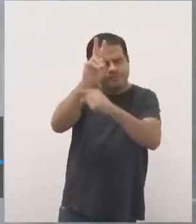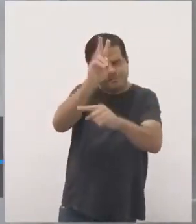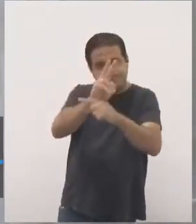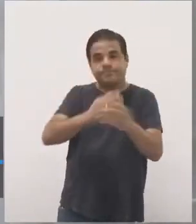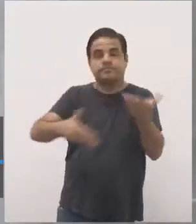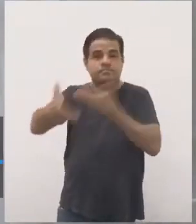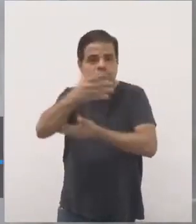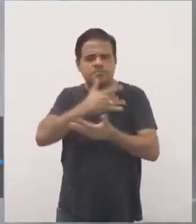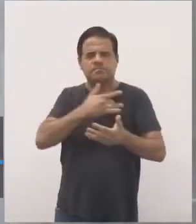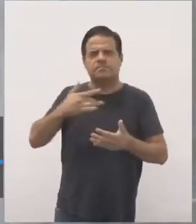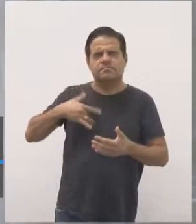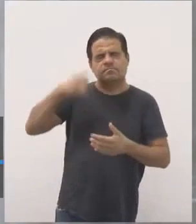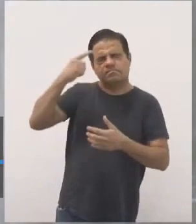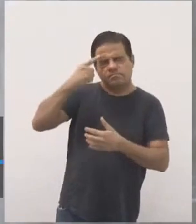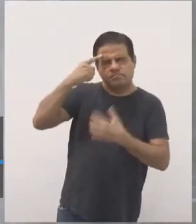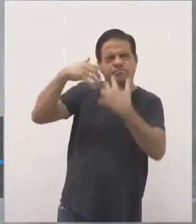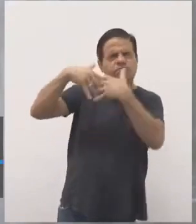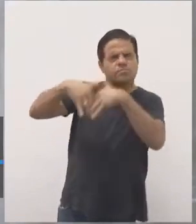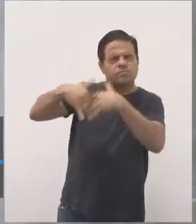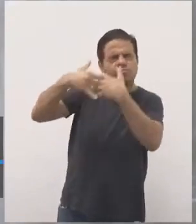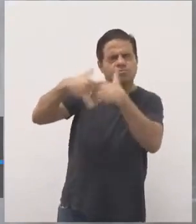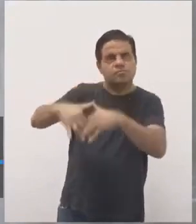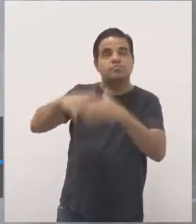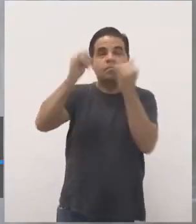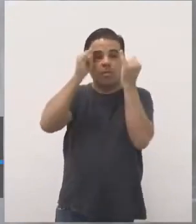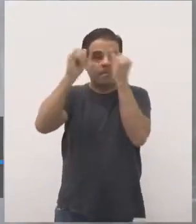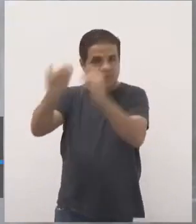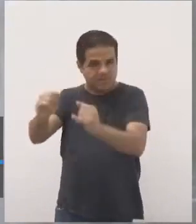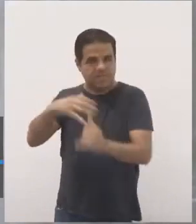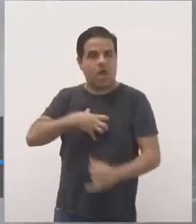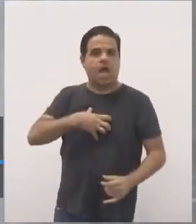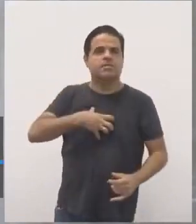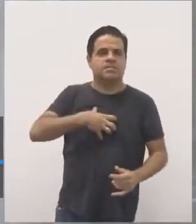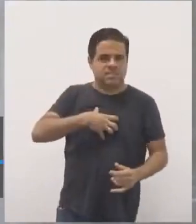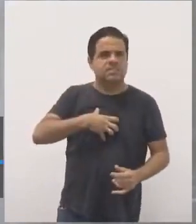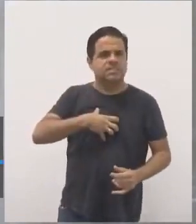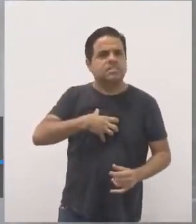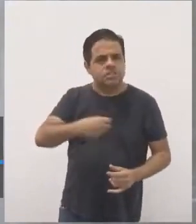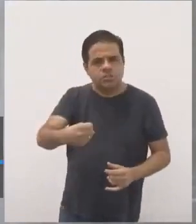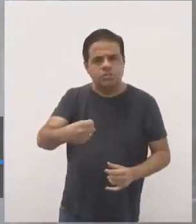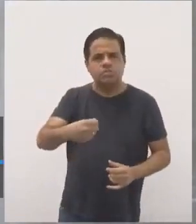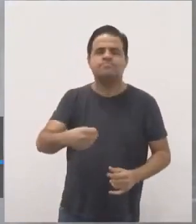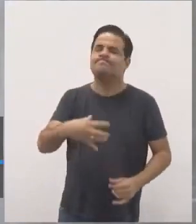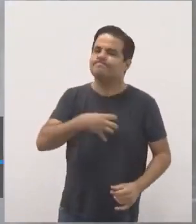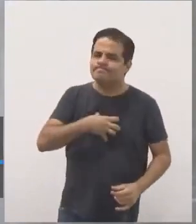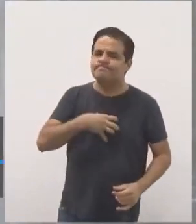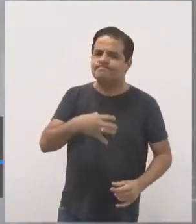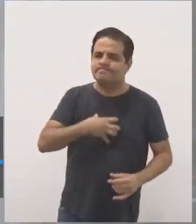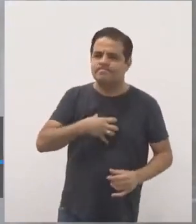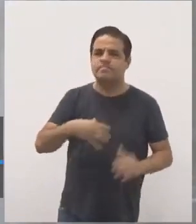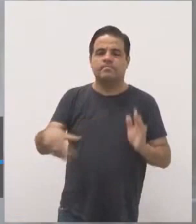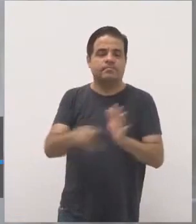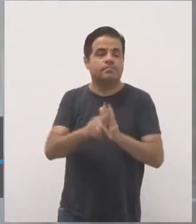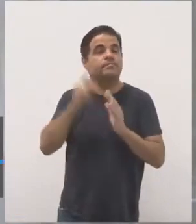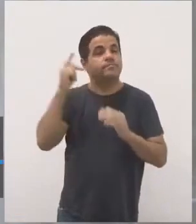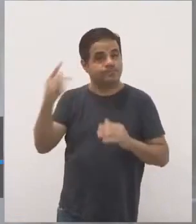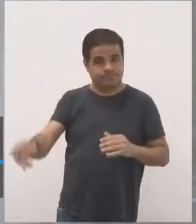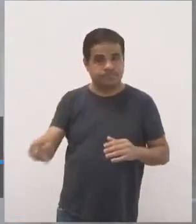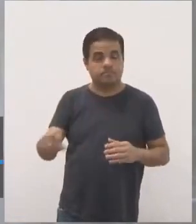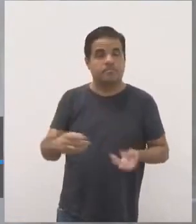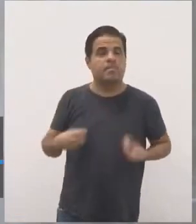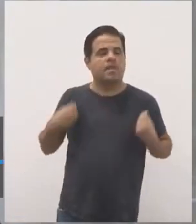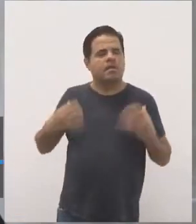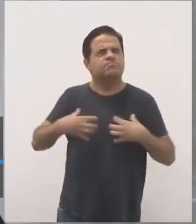relação à saúde mental e a gente fala de prevenção ao suicídio, né? Dá um sentimento de pertencimento, dá